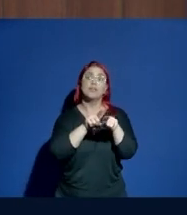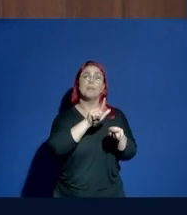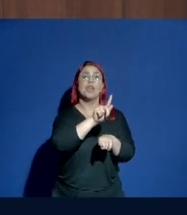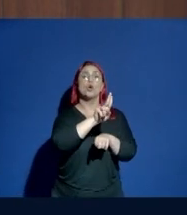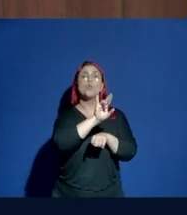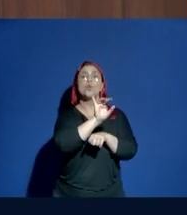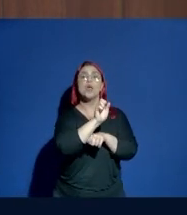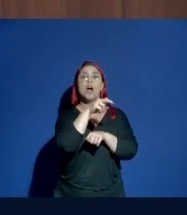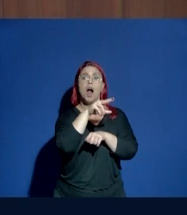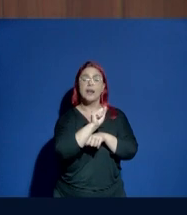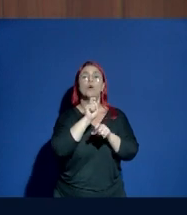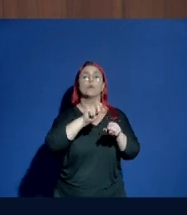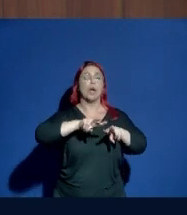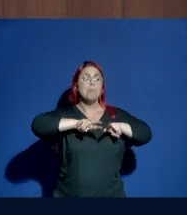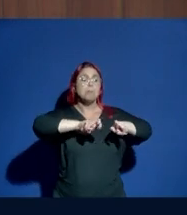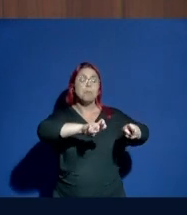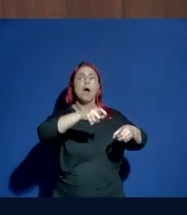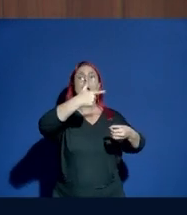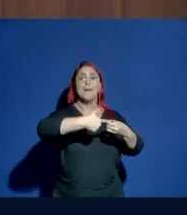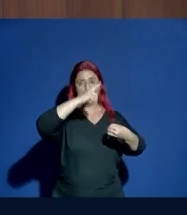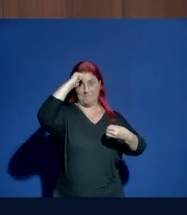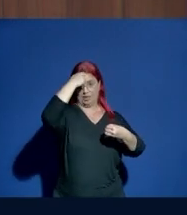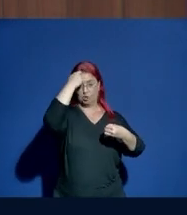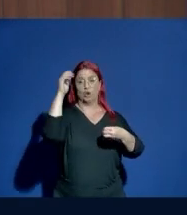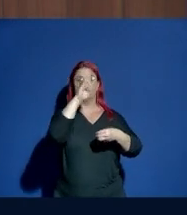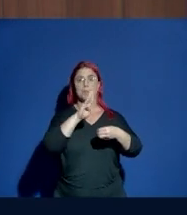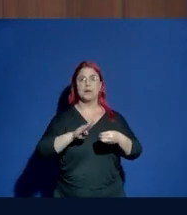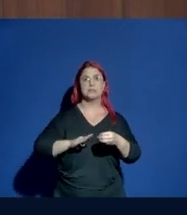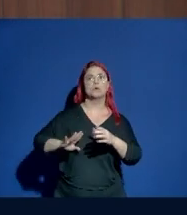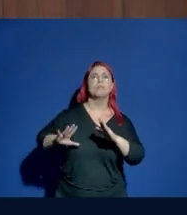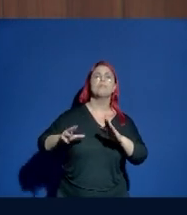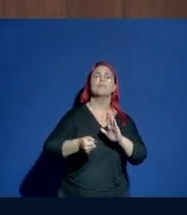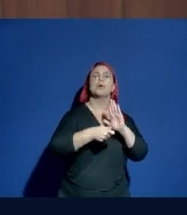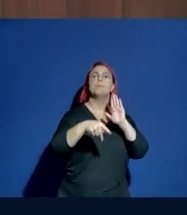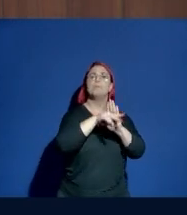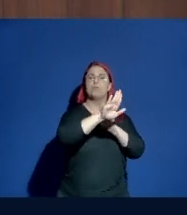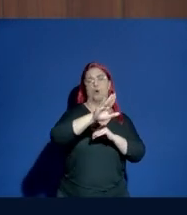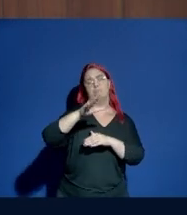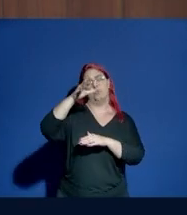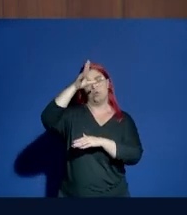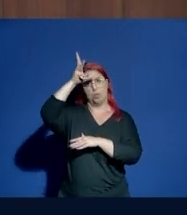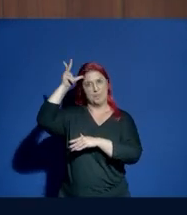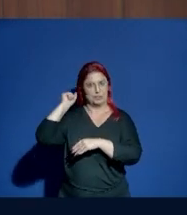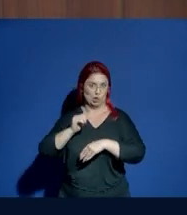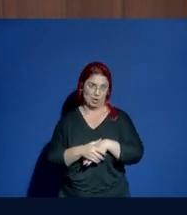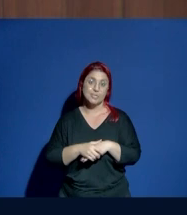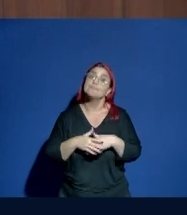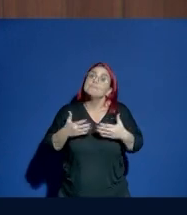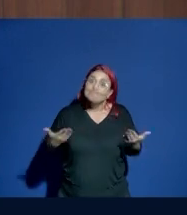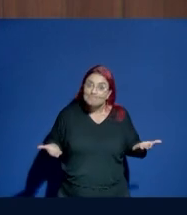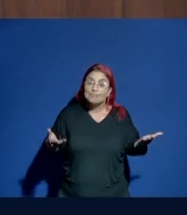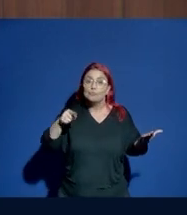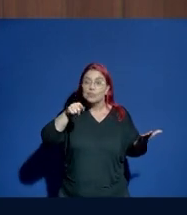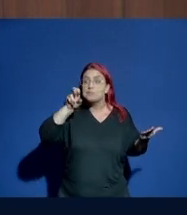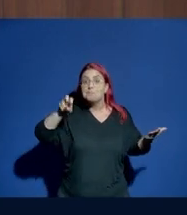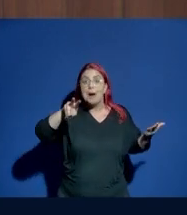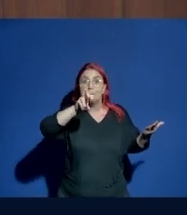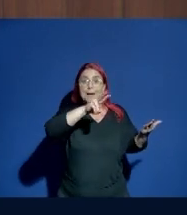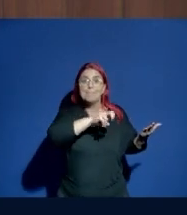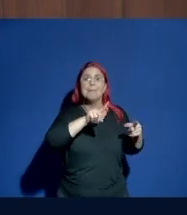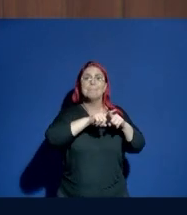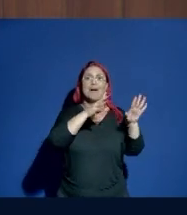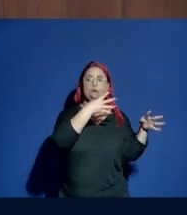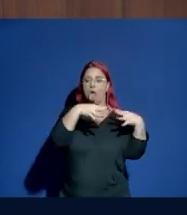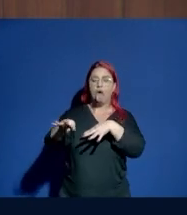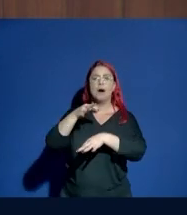explorando ali petróleo levando o petróleo do Brasil todinho na Foz do Amazonas Então é isso que vocês tinham que ver e no entanto Vocês só volta